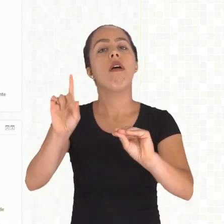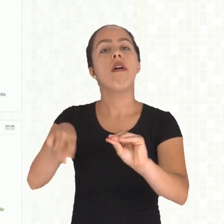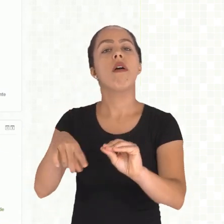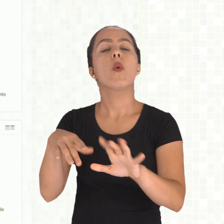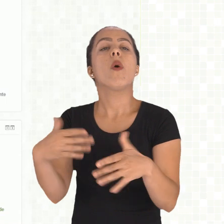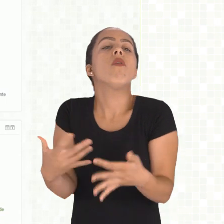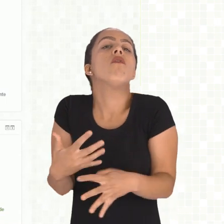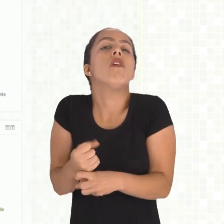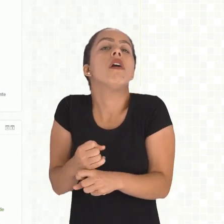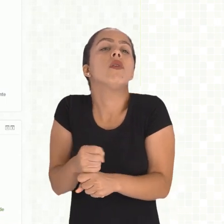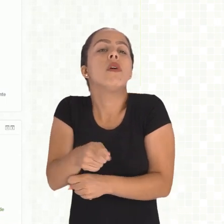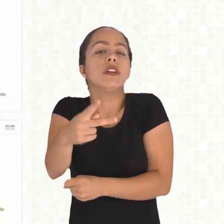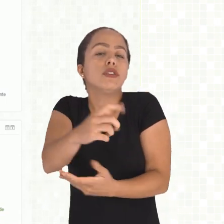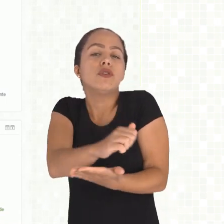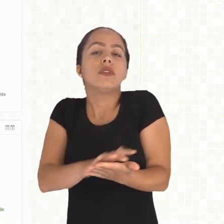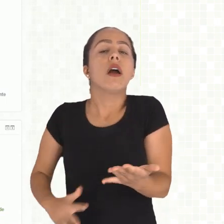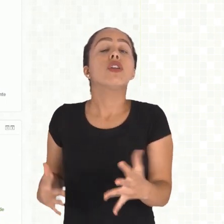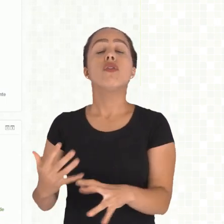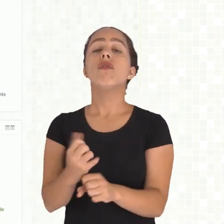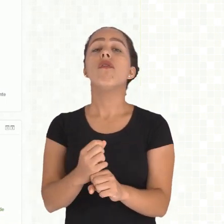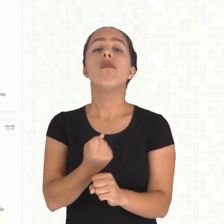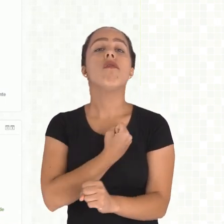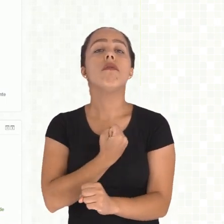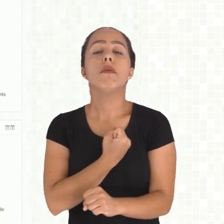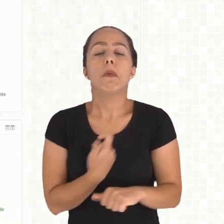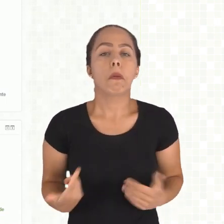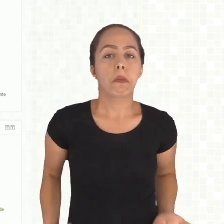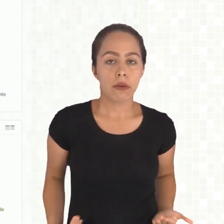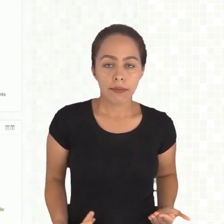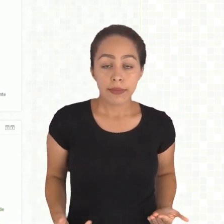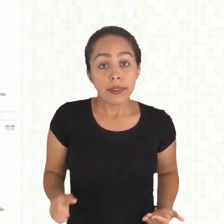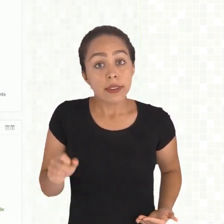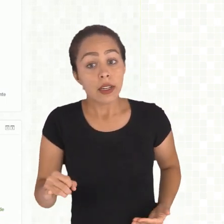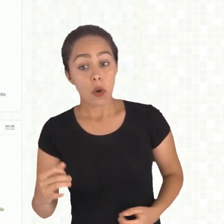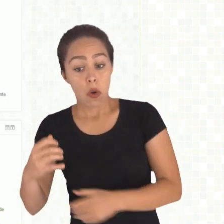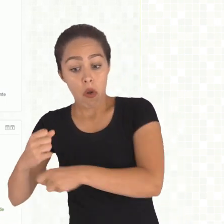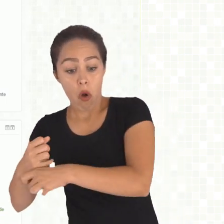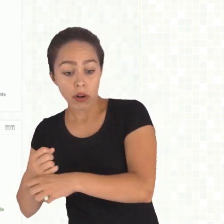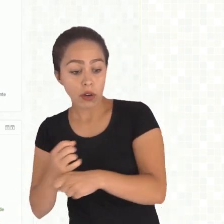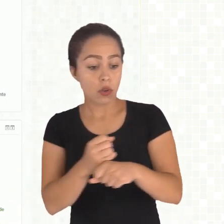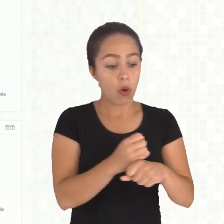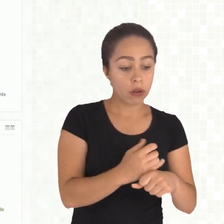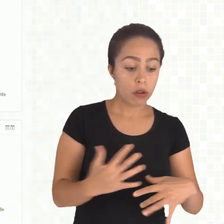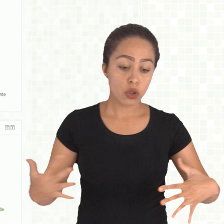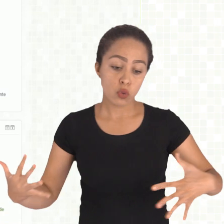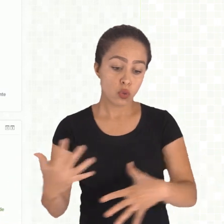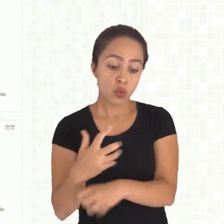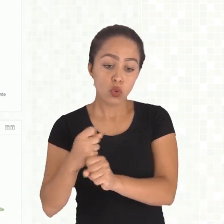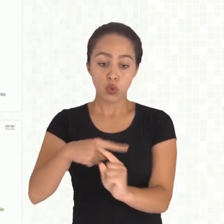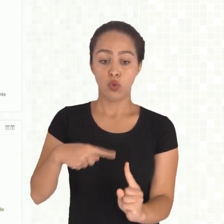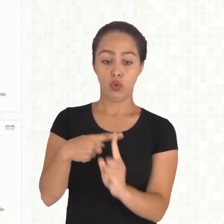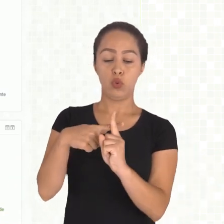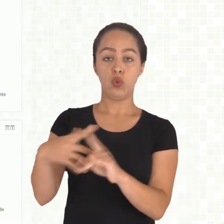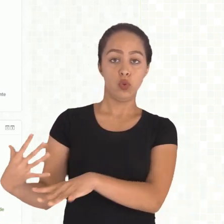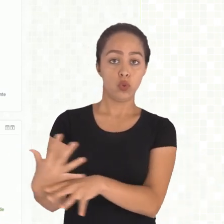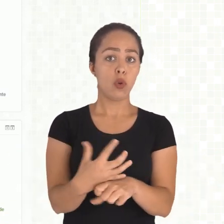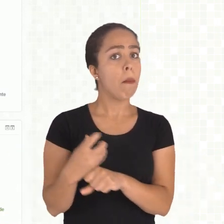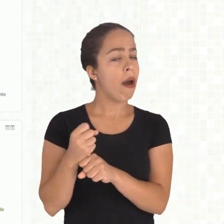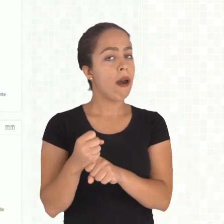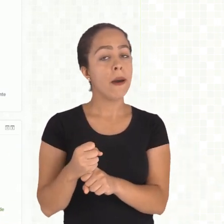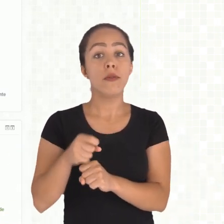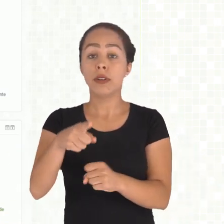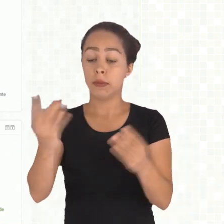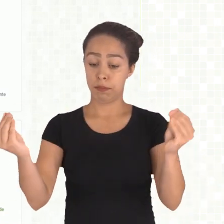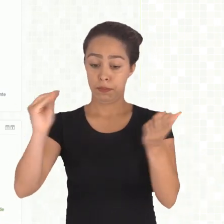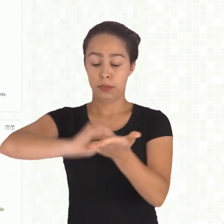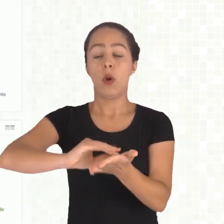nota da atividade, tá? Se for maior nota, né? Se for soma das notas, você vai ter que pensar qual é a soma máxima